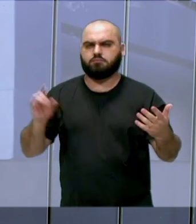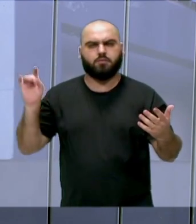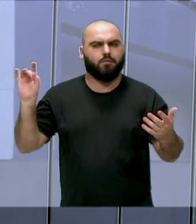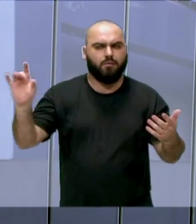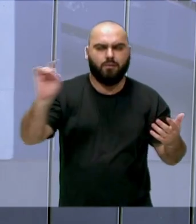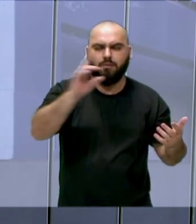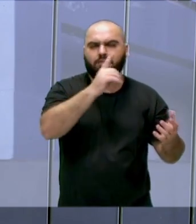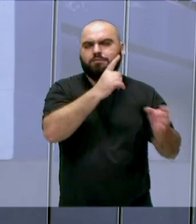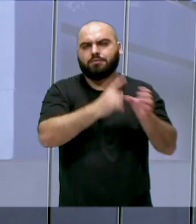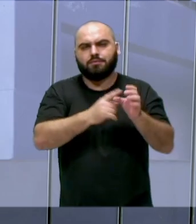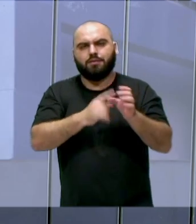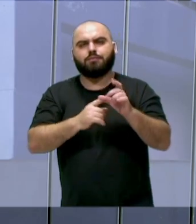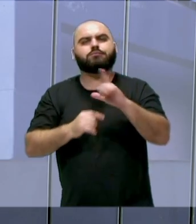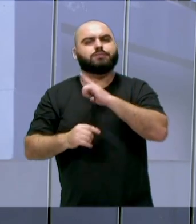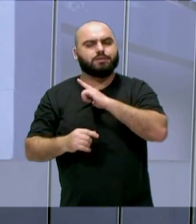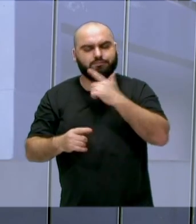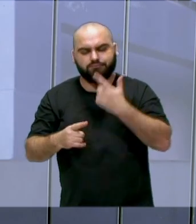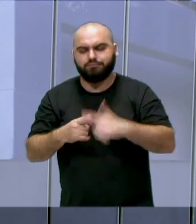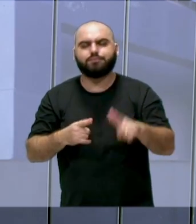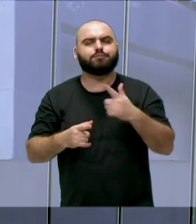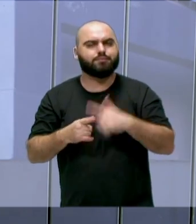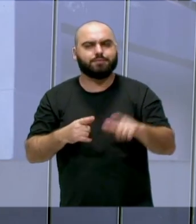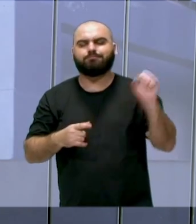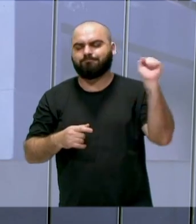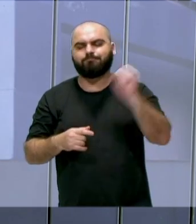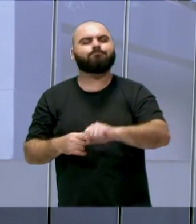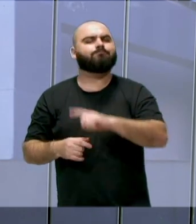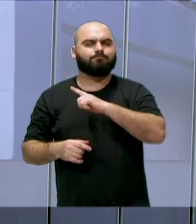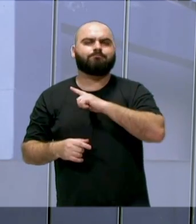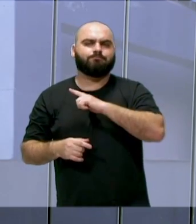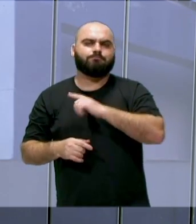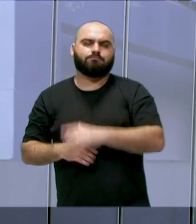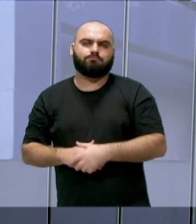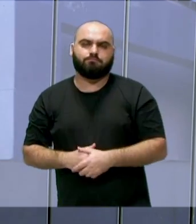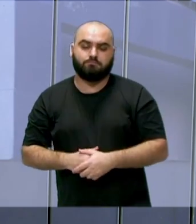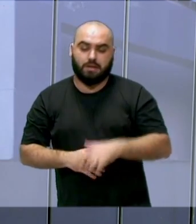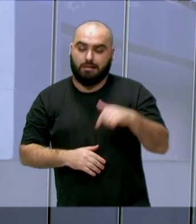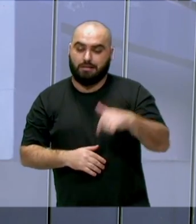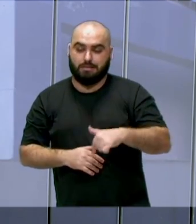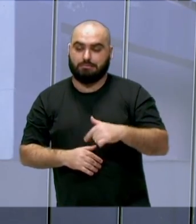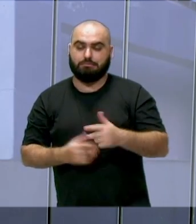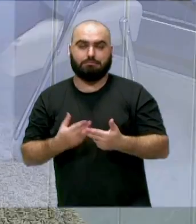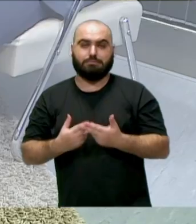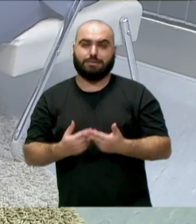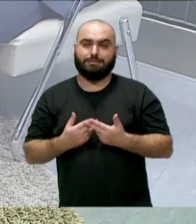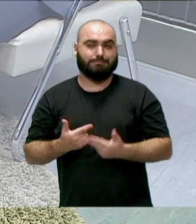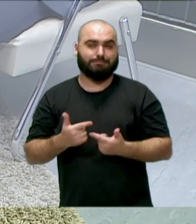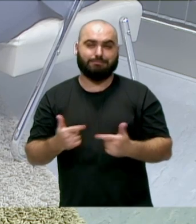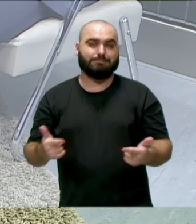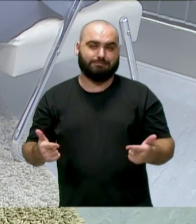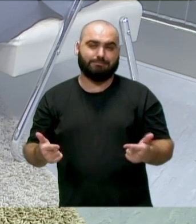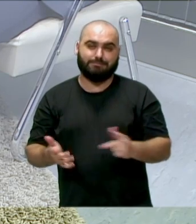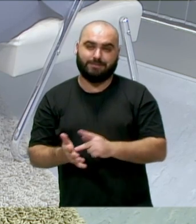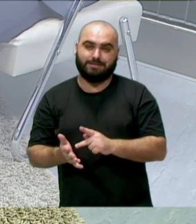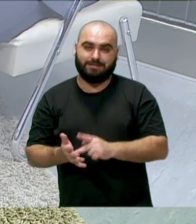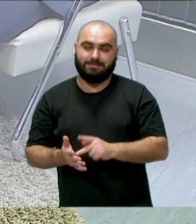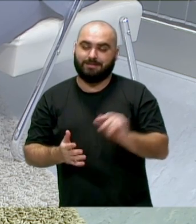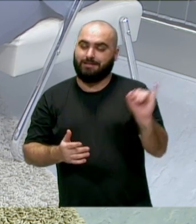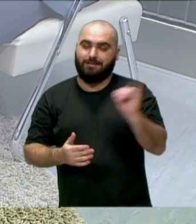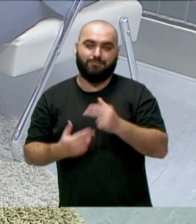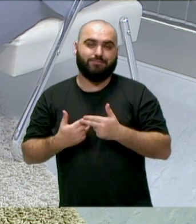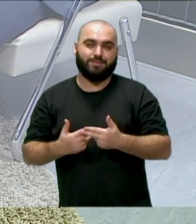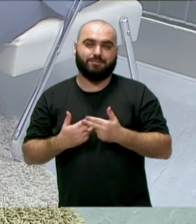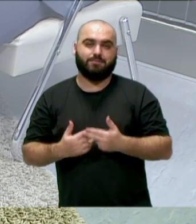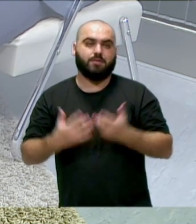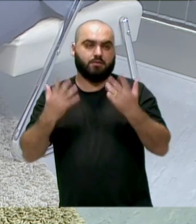cidade hoje, ela tem sim os seus problemas de mobilidade urbana. Nós somos impacientes, essa que é a realidade, né? Eu quero